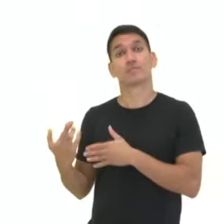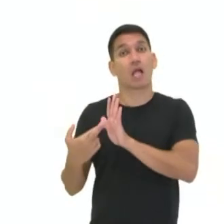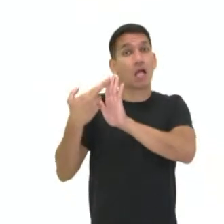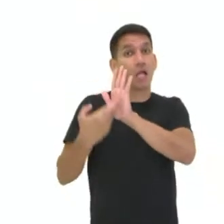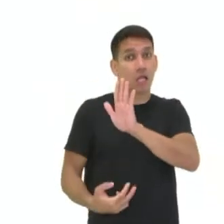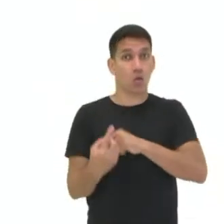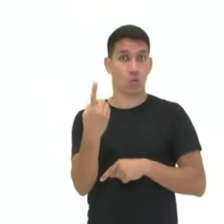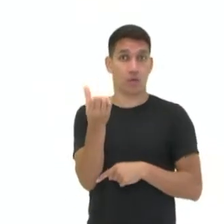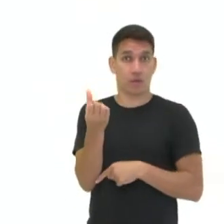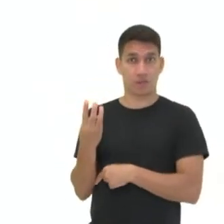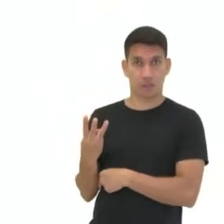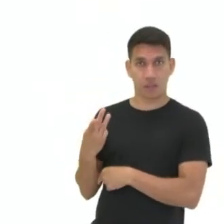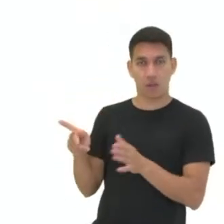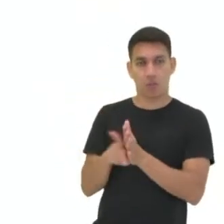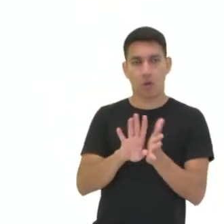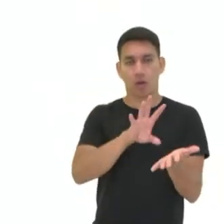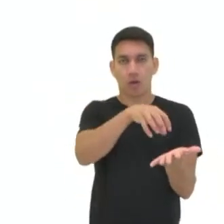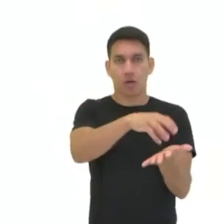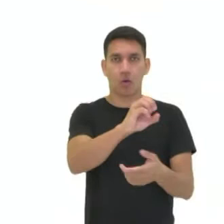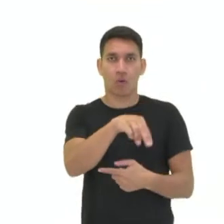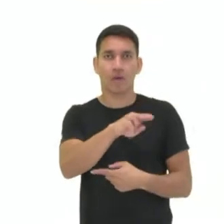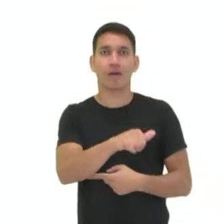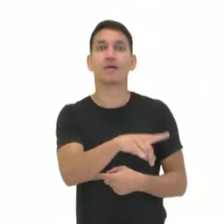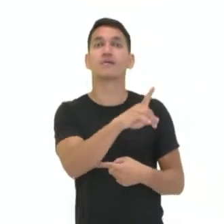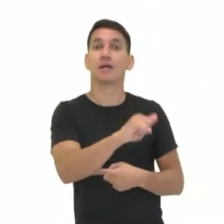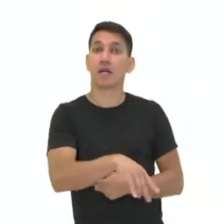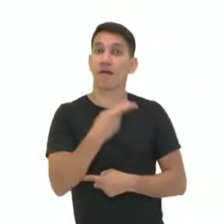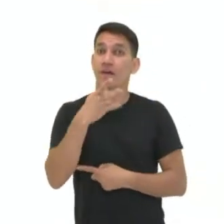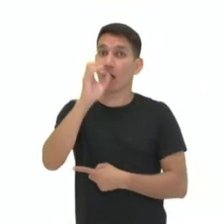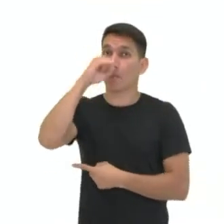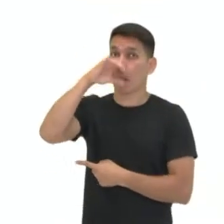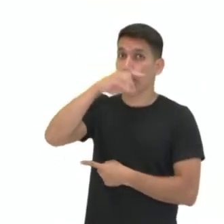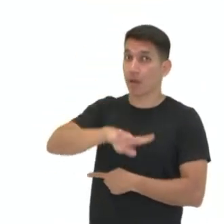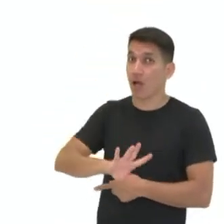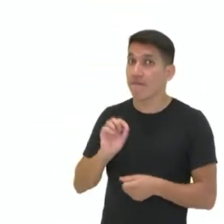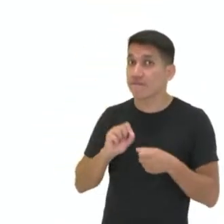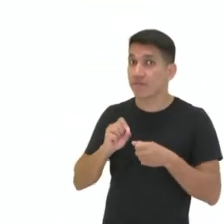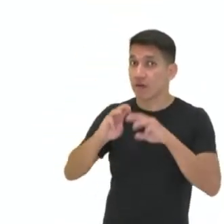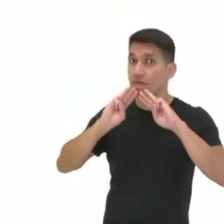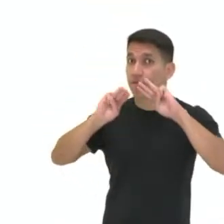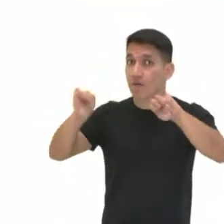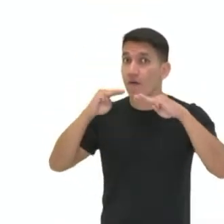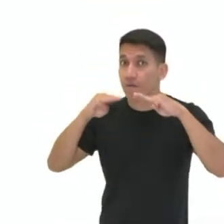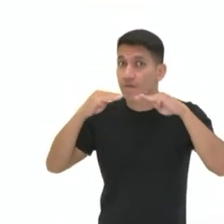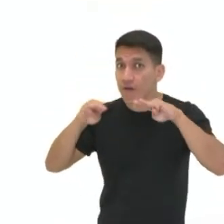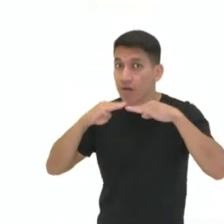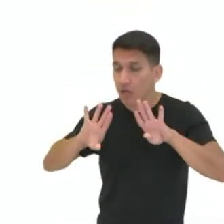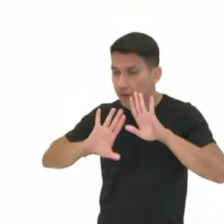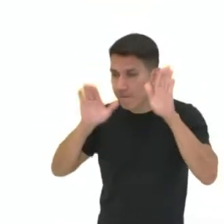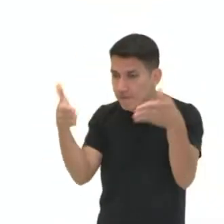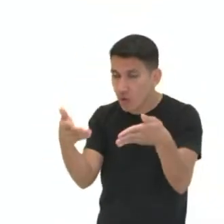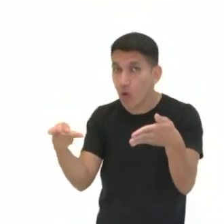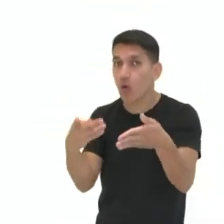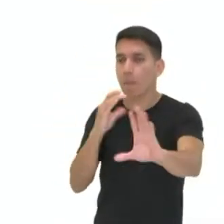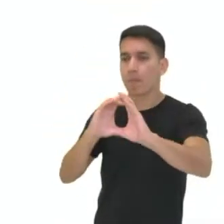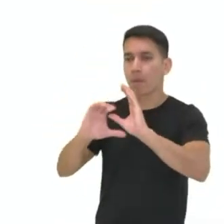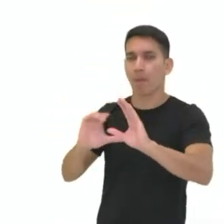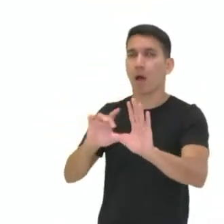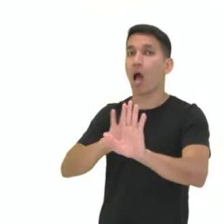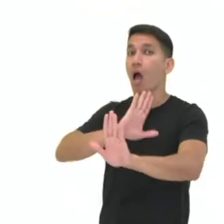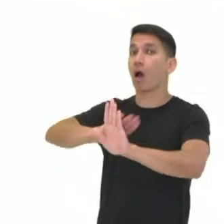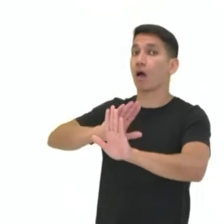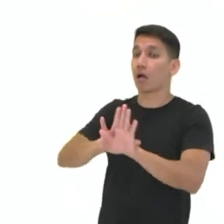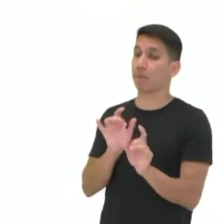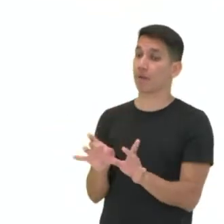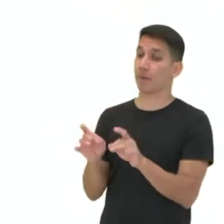resolução 163 do CONANDA diz que é abusiva a prática do direcionamento de publicidade e comunicação mercadológica